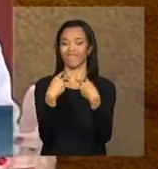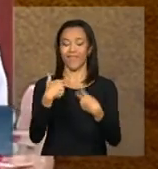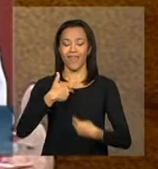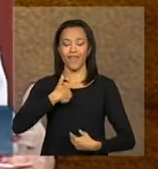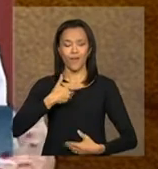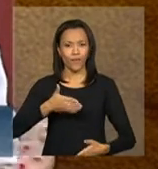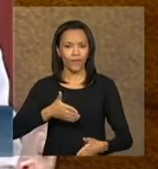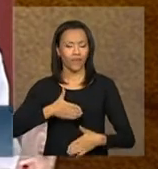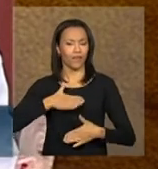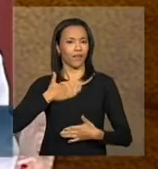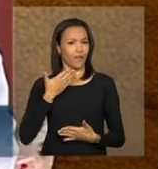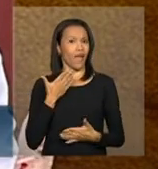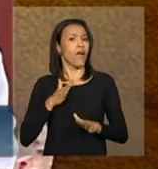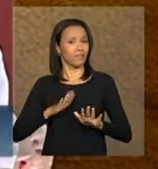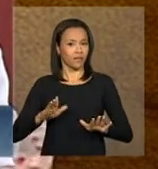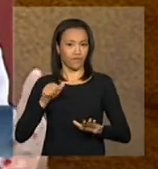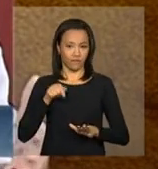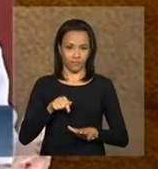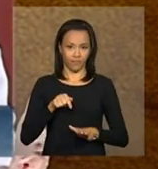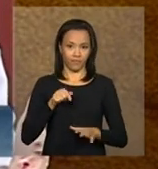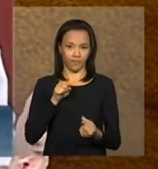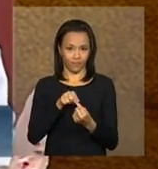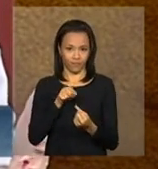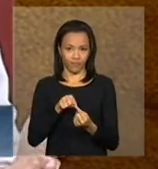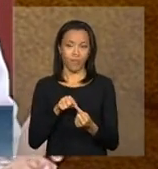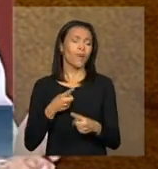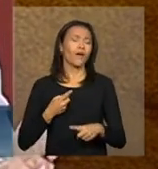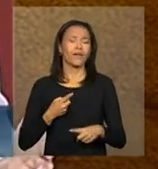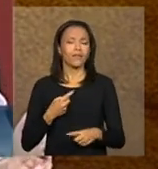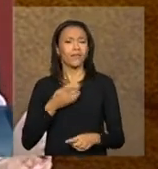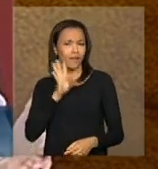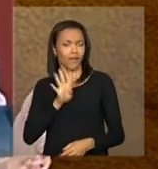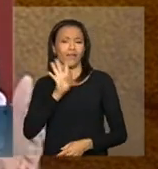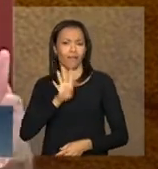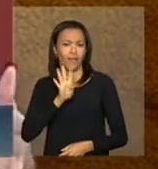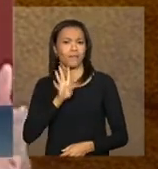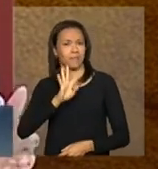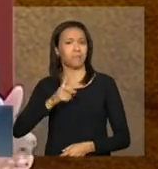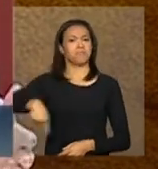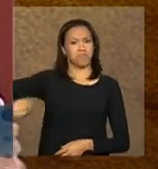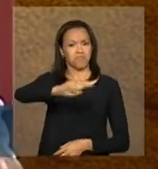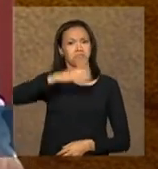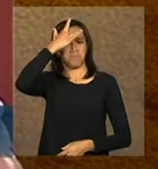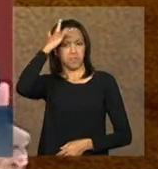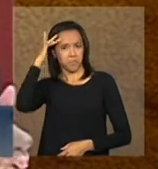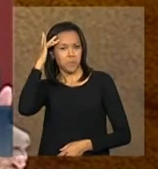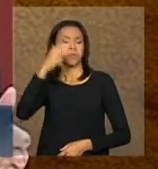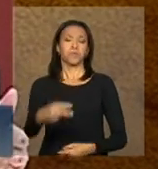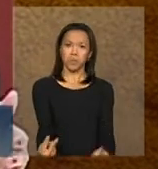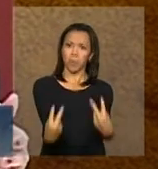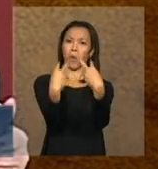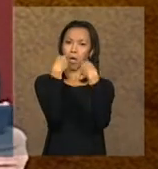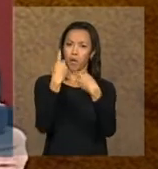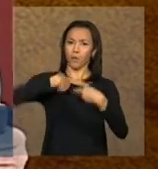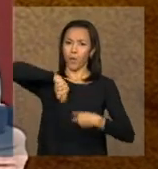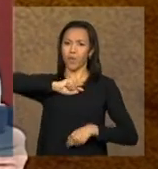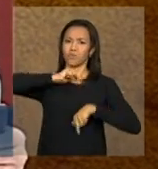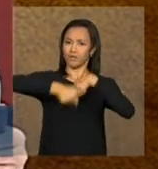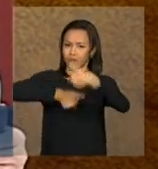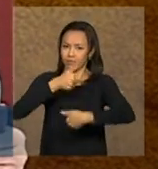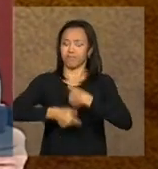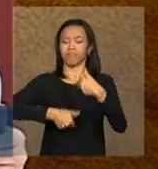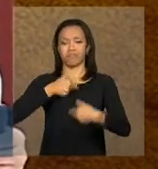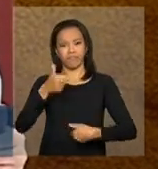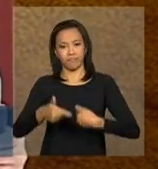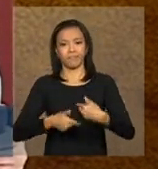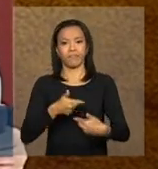surpresa nesse sentido. Puxa, mas que bacana, que legal que tem alguém realmente olhando o que nós estamos